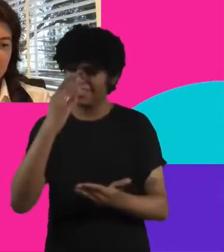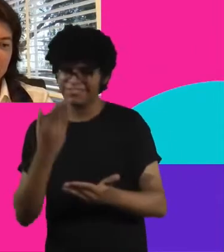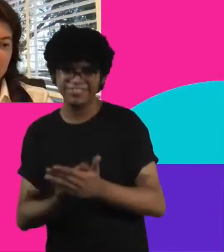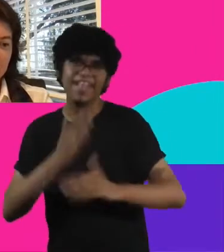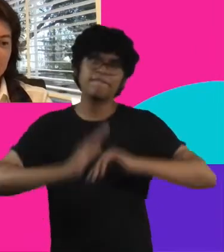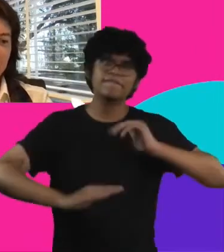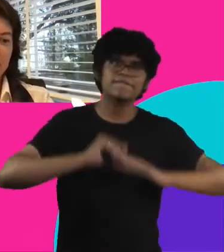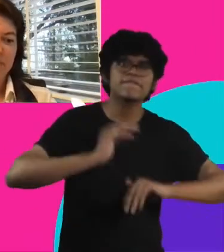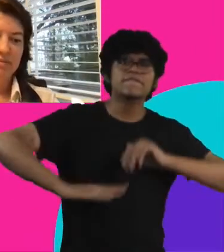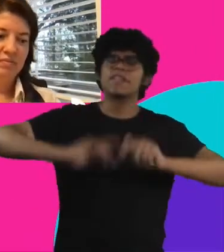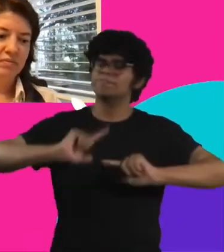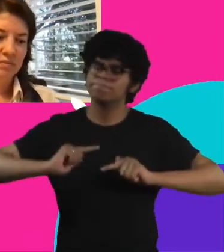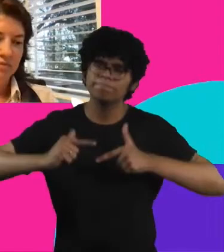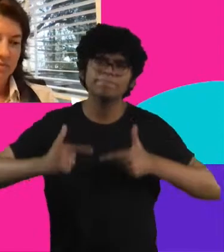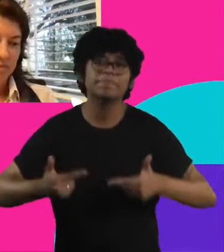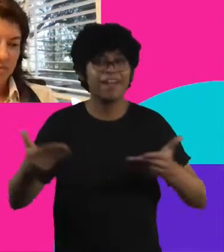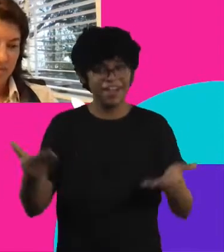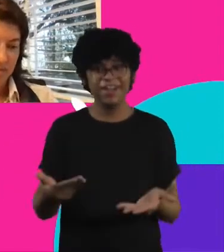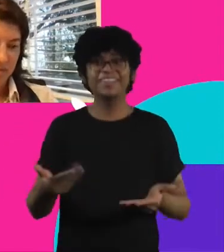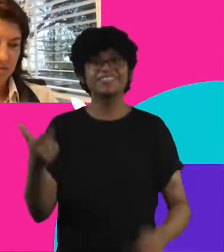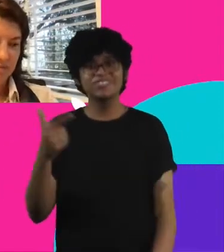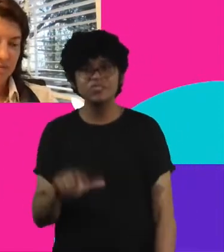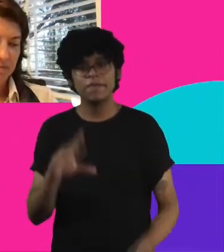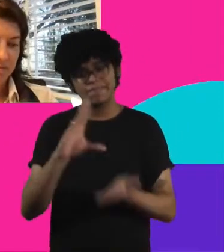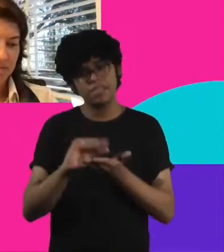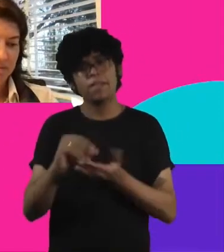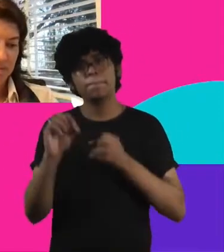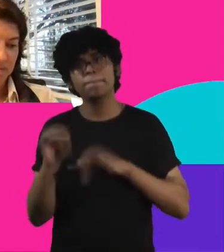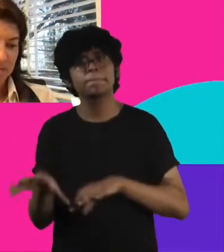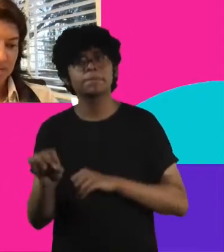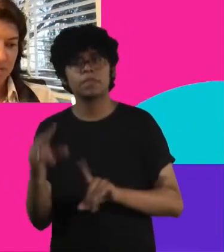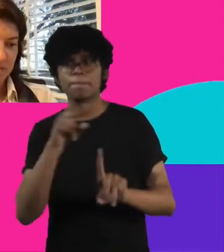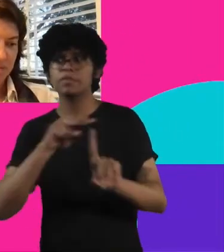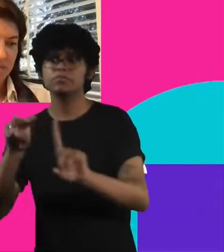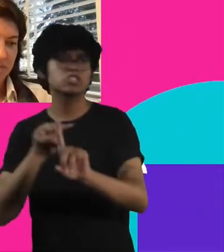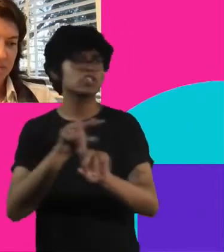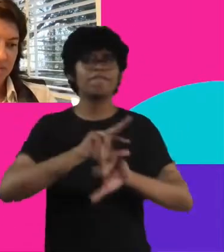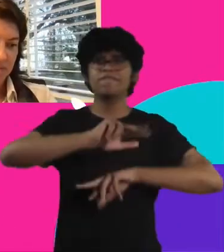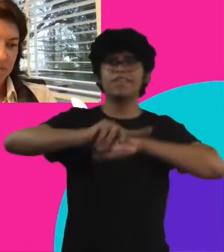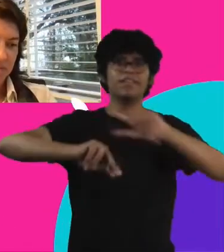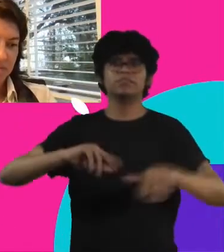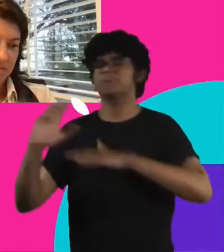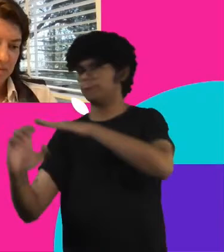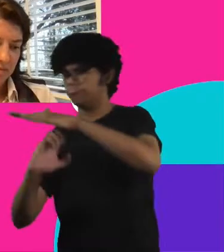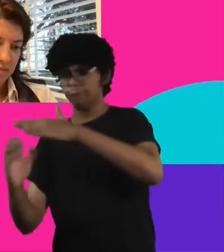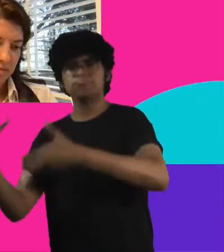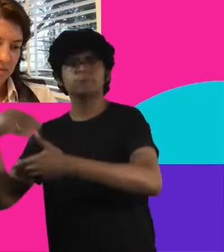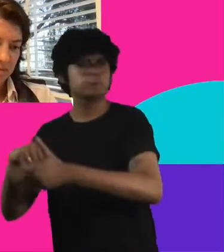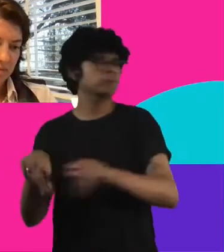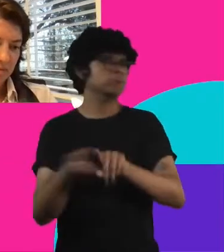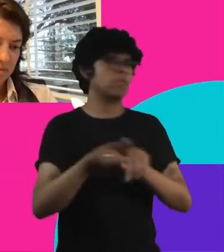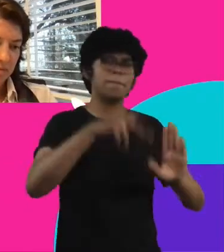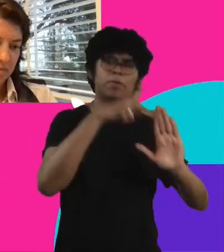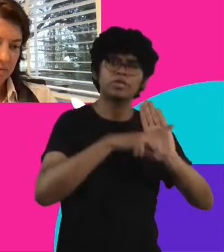conosco e, mais uma vez, construindo conosco a educação em dados em várias frentes, tanto para dentro da empresa, nos programas que apoiam. E